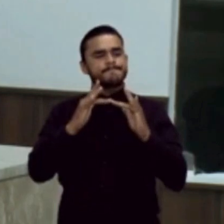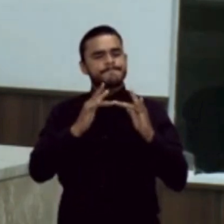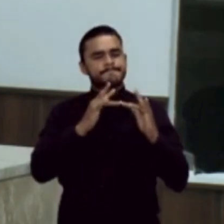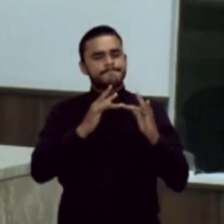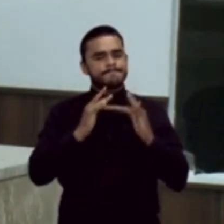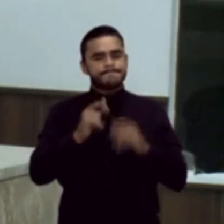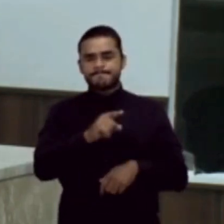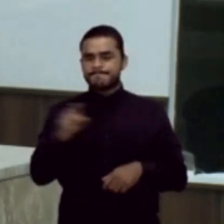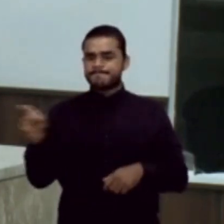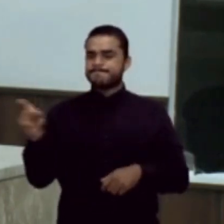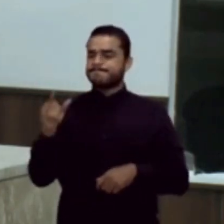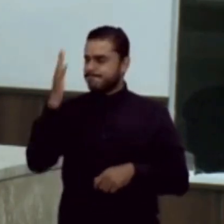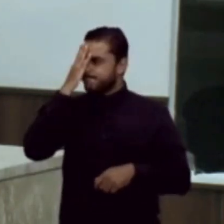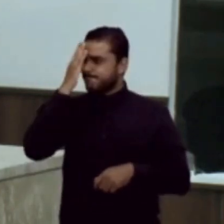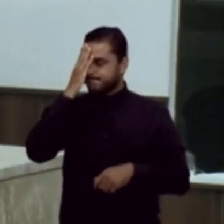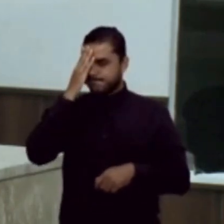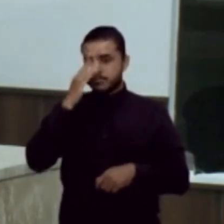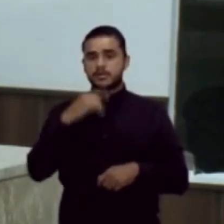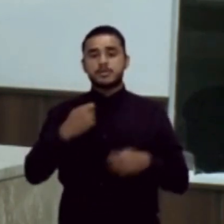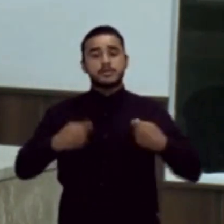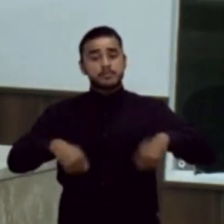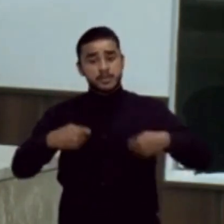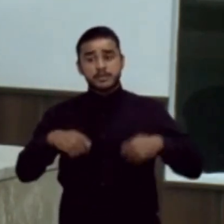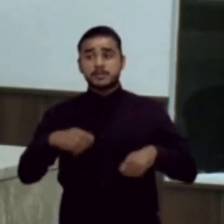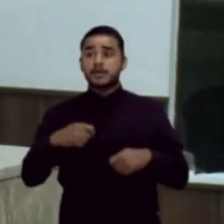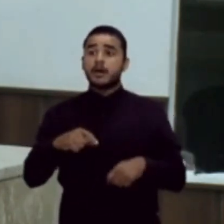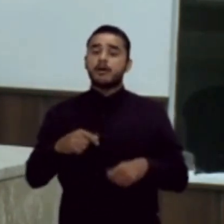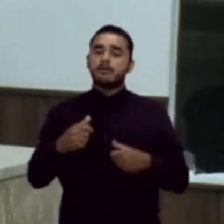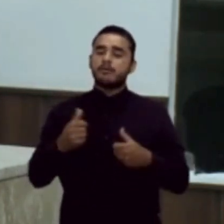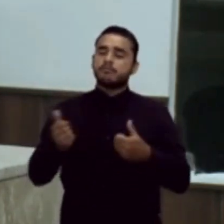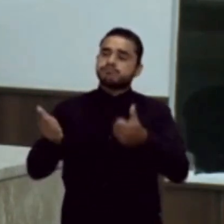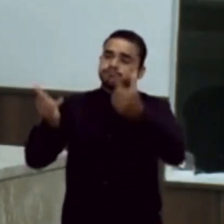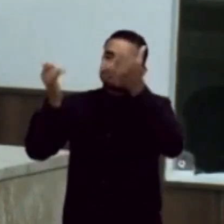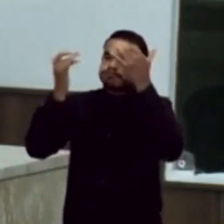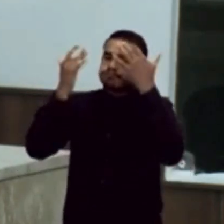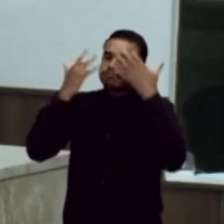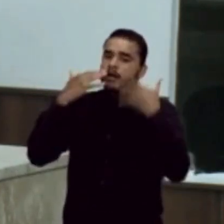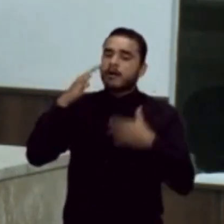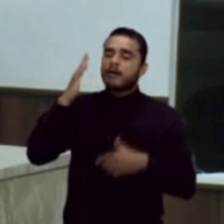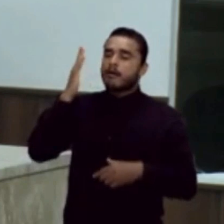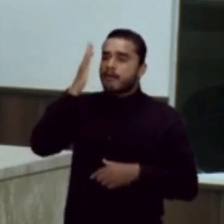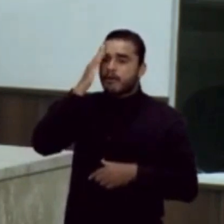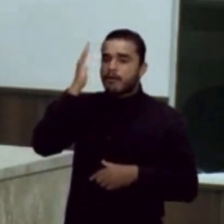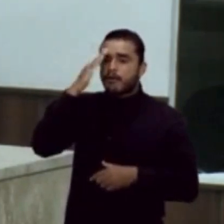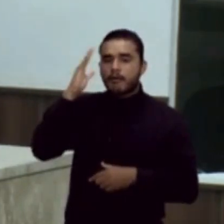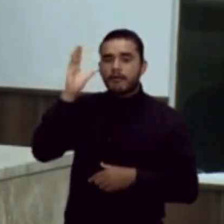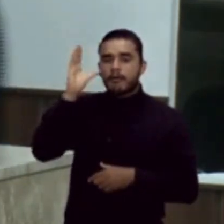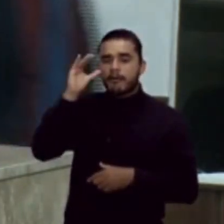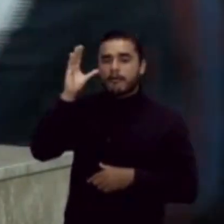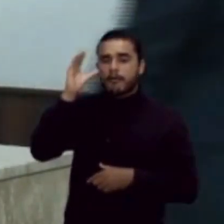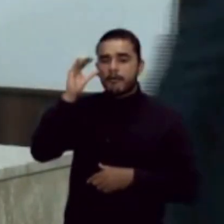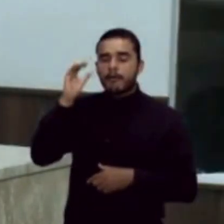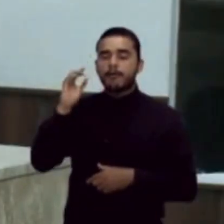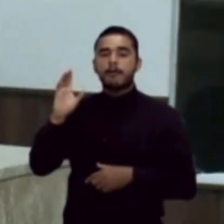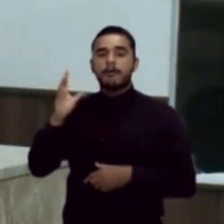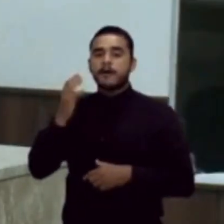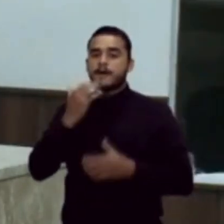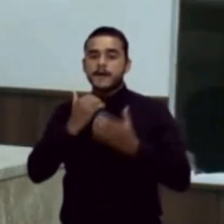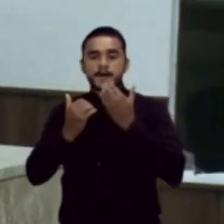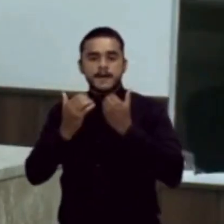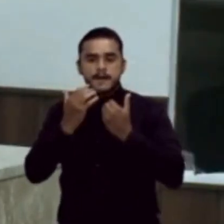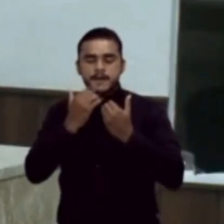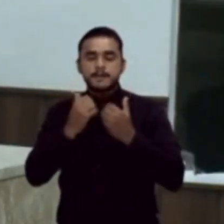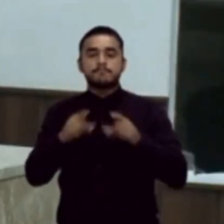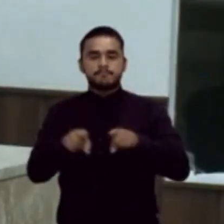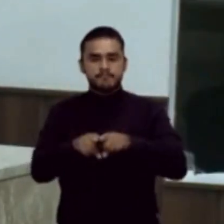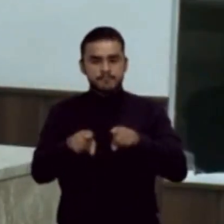pela generosidade da escuta e, às vezes, pela necessária agressividade da defesa dos nossos